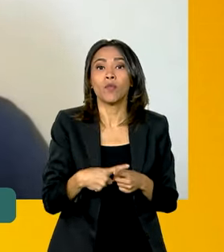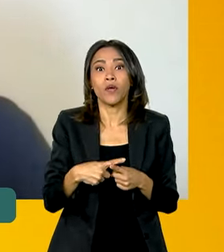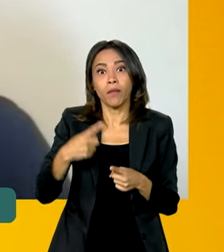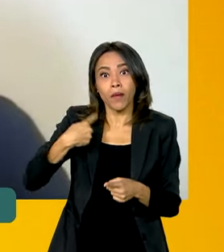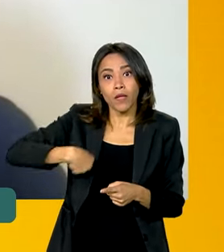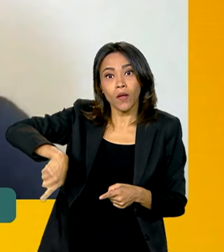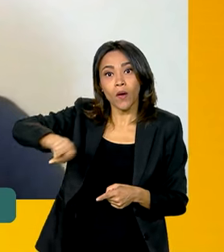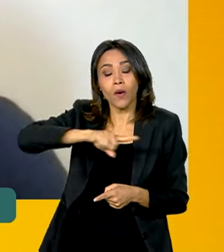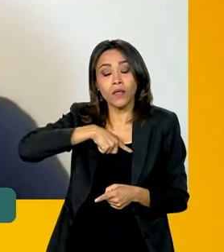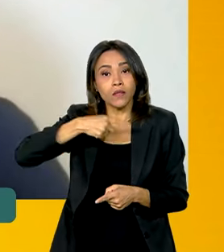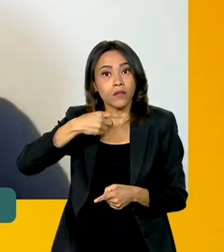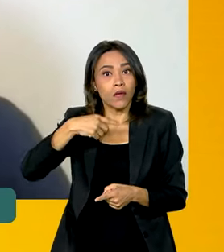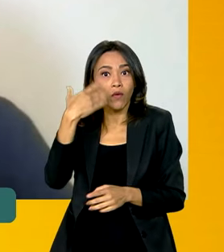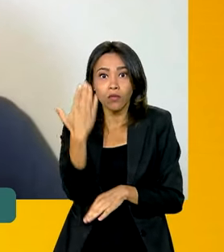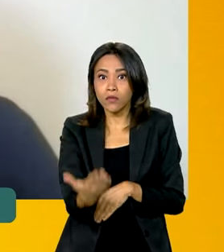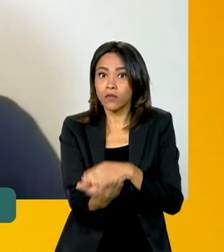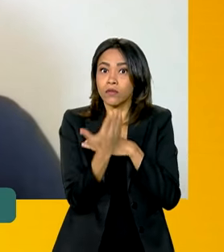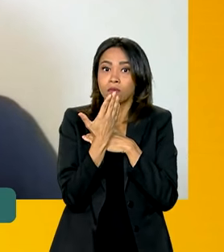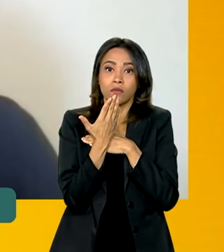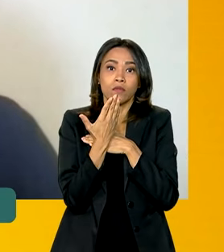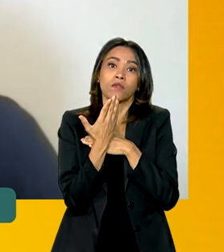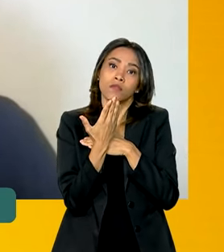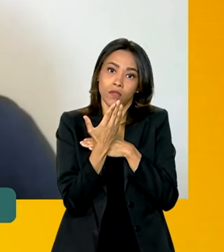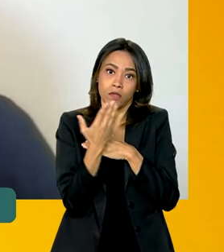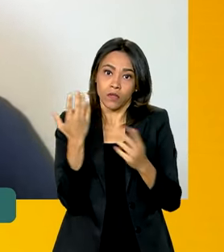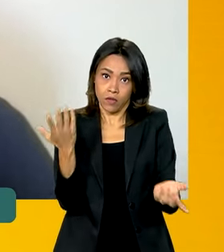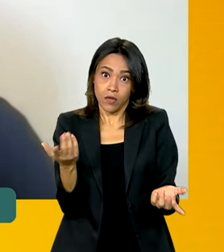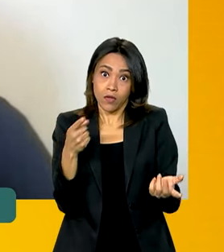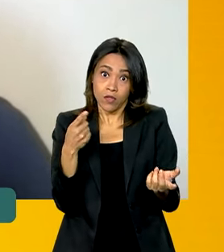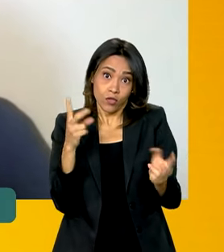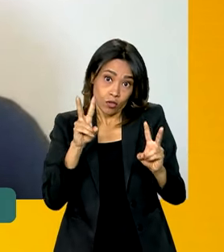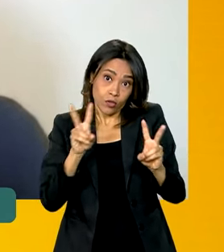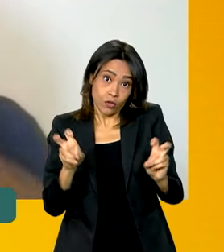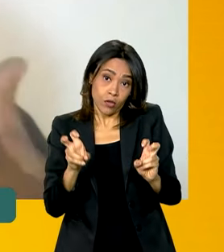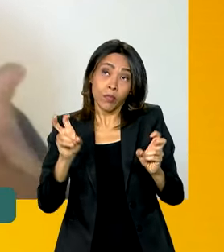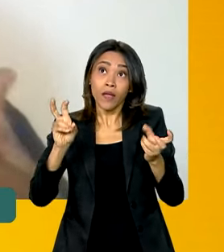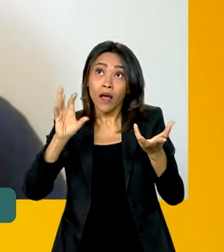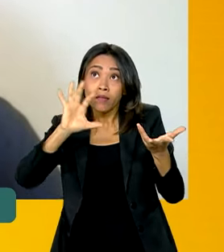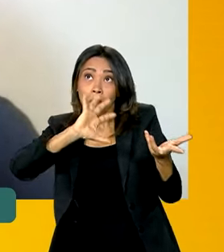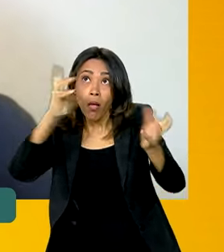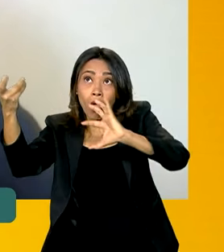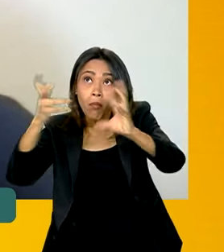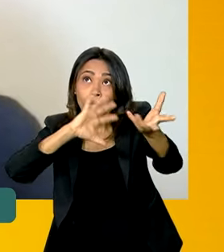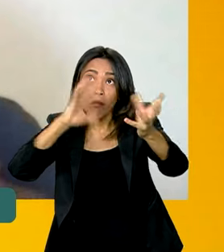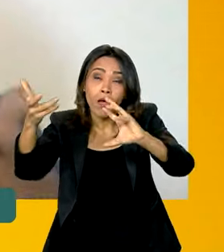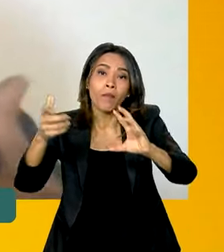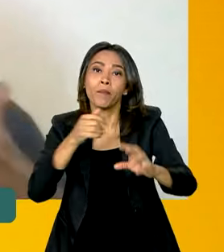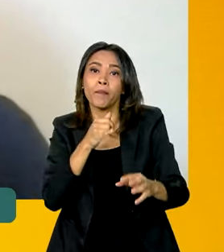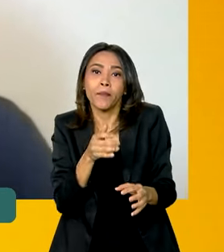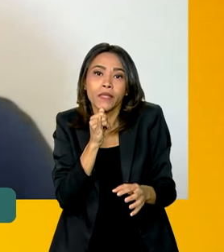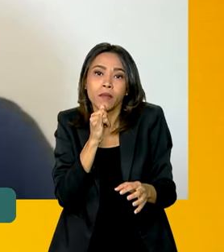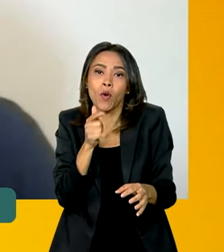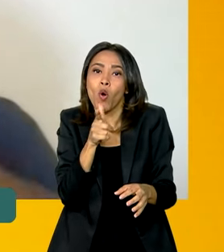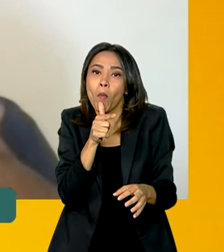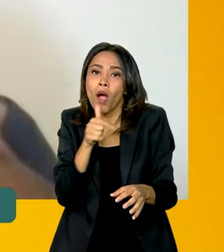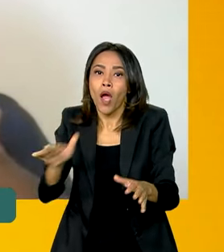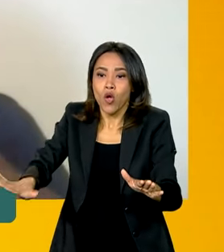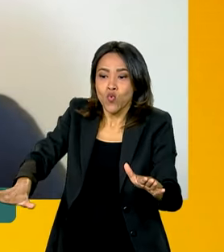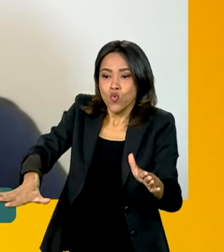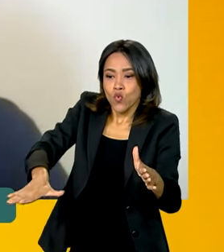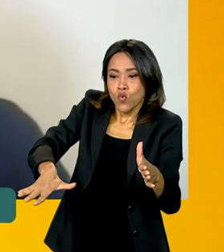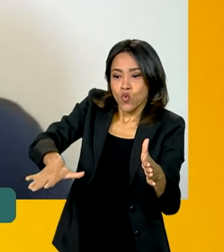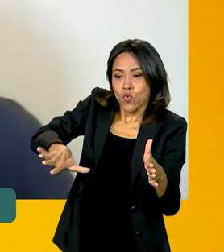melhor aliado contra a questão da mudança do clima, o aumento do nível do mar, o avanço do mar, a